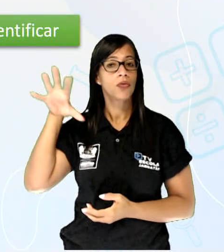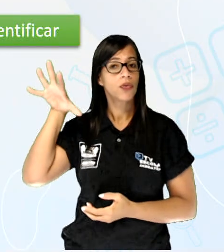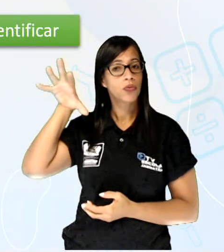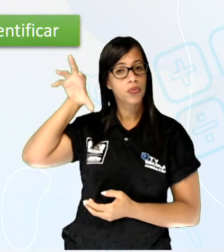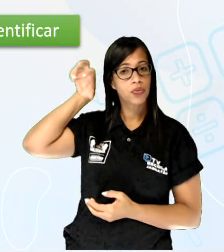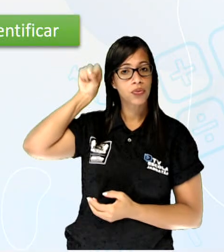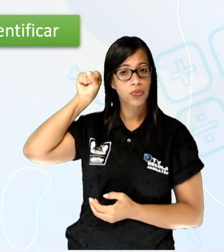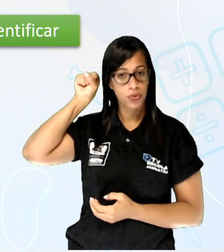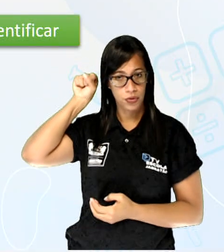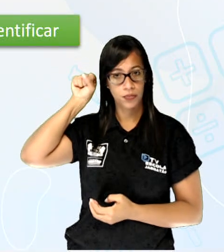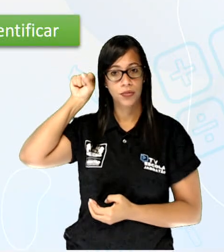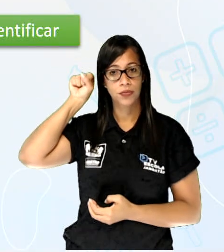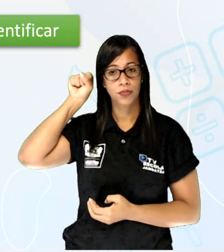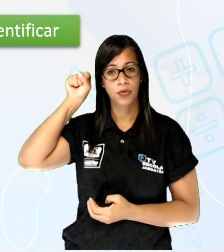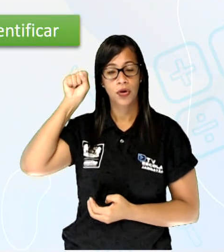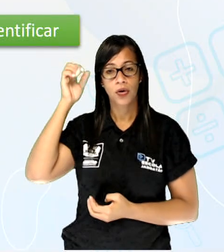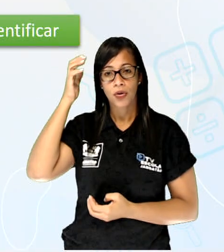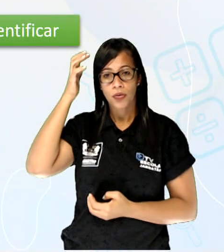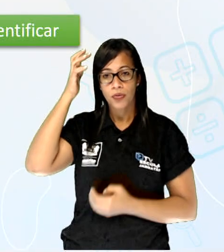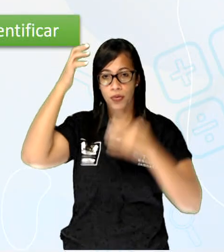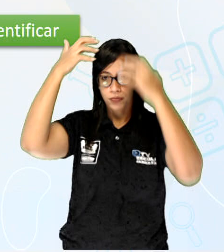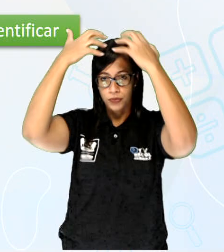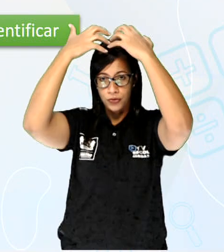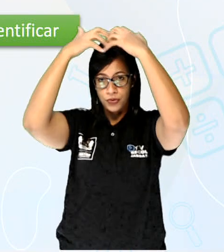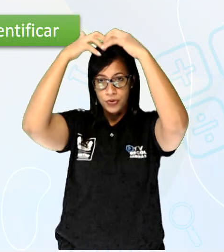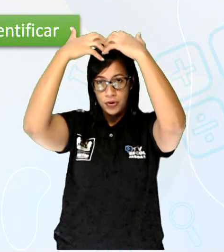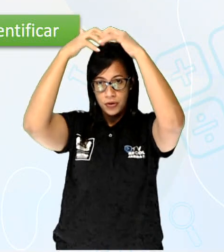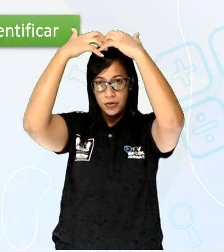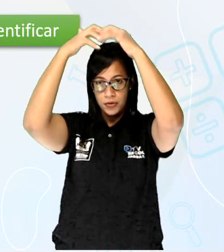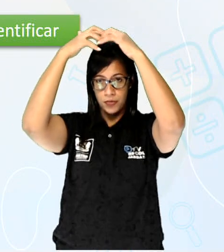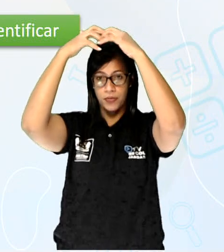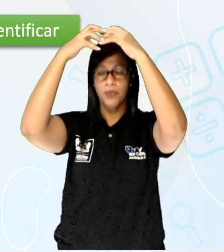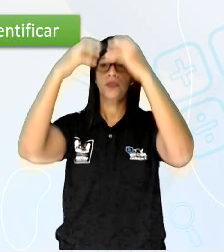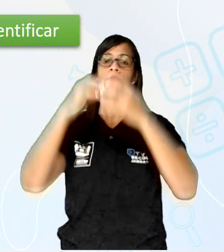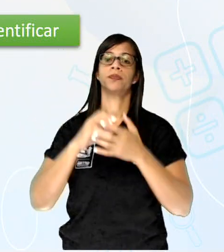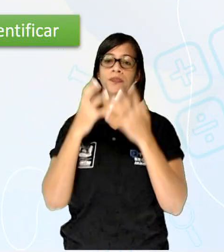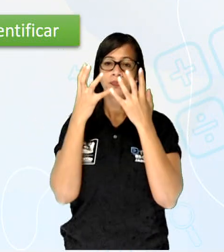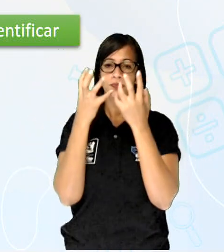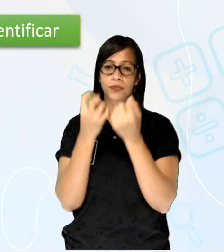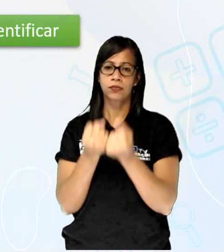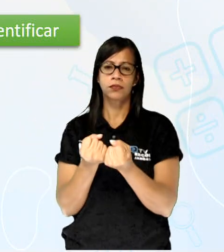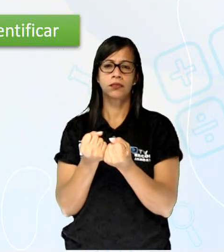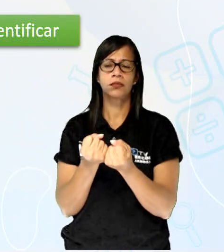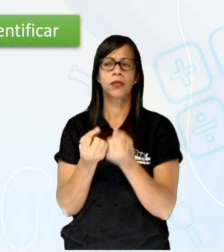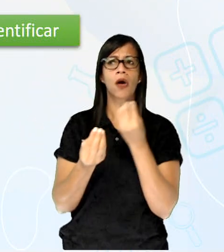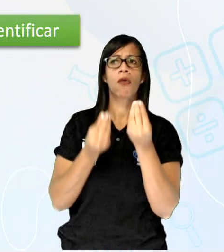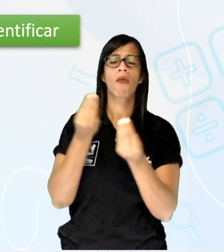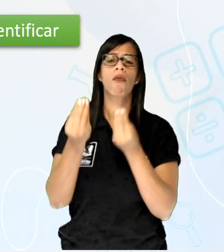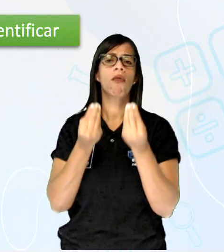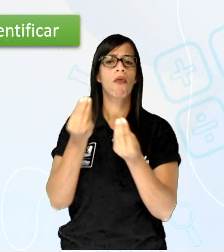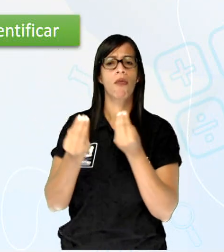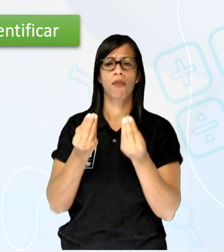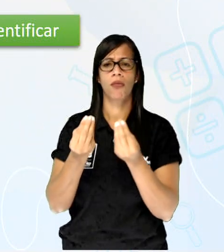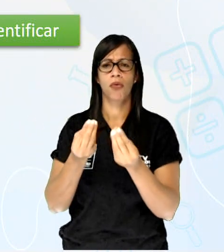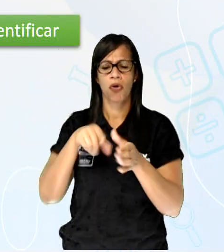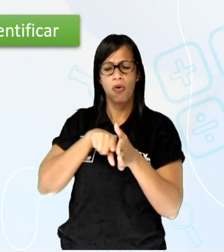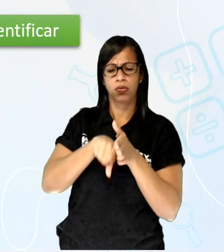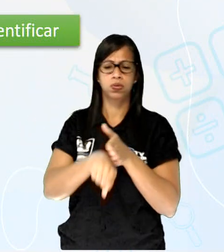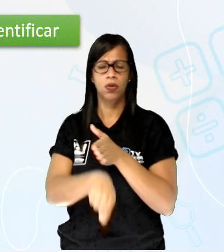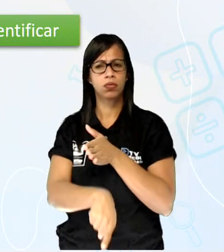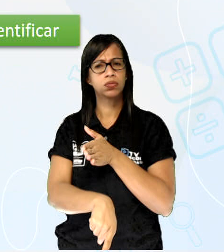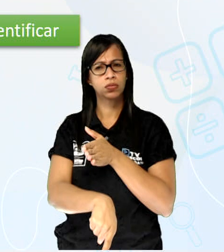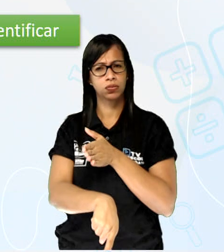o cérebro, ele identifica. Ah, o som é agudo, o som é grave, o som